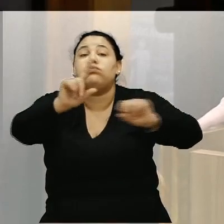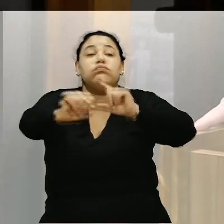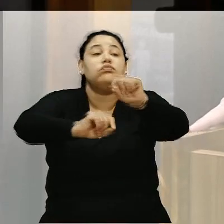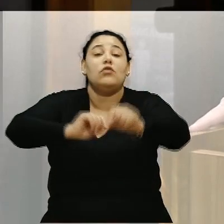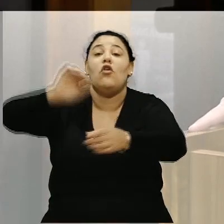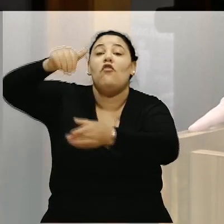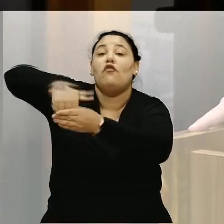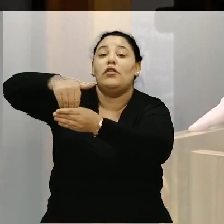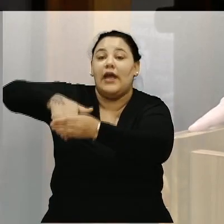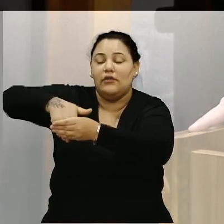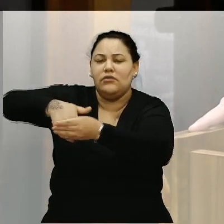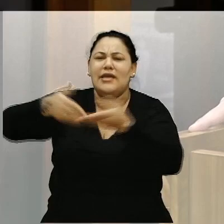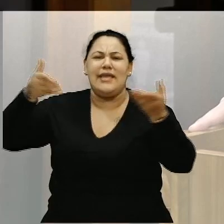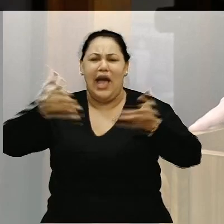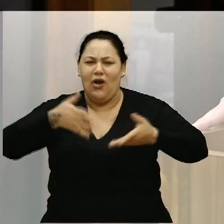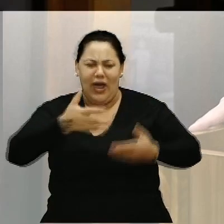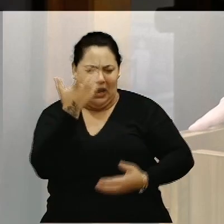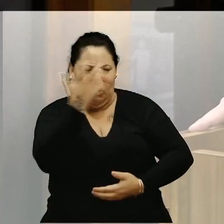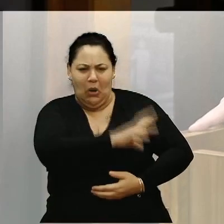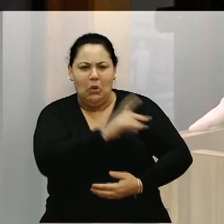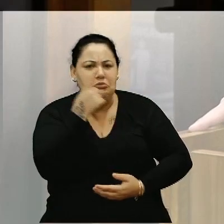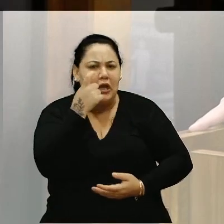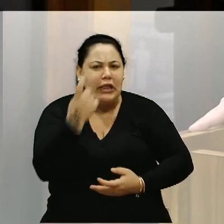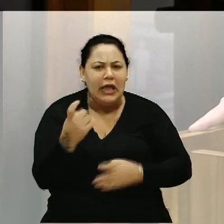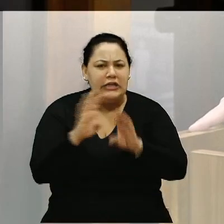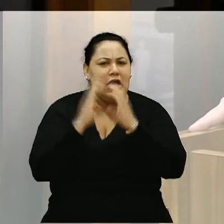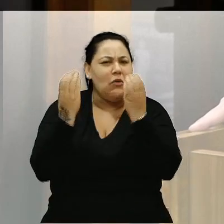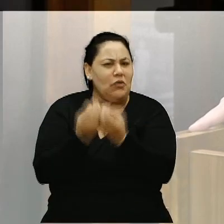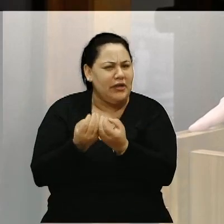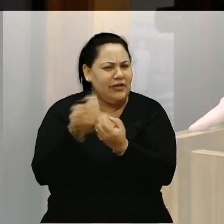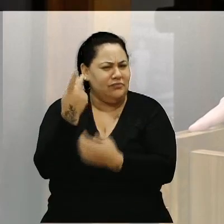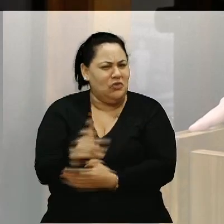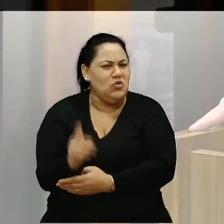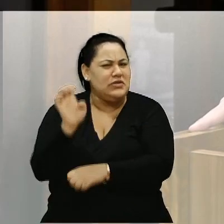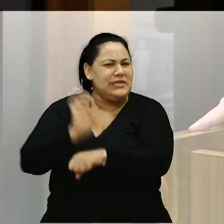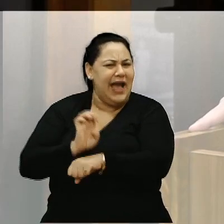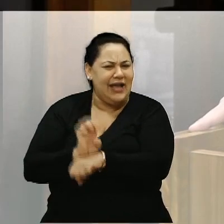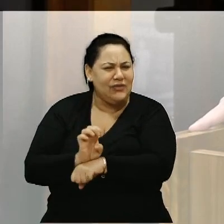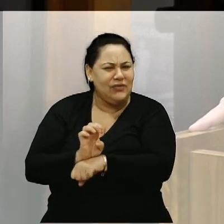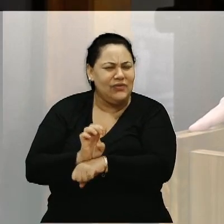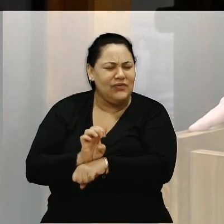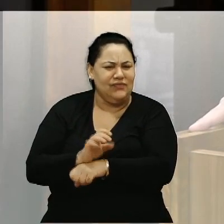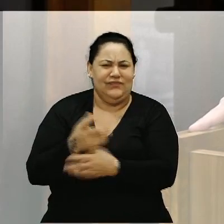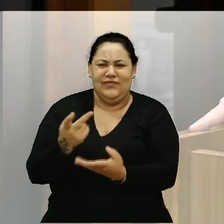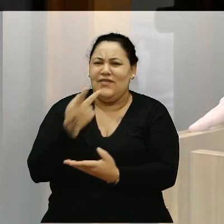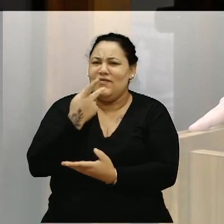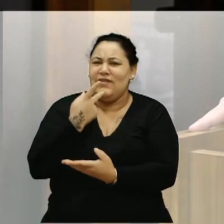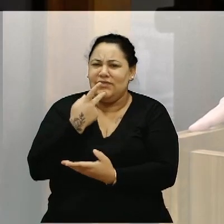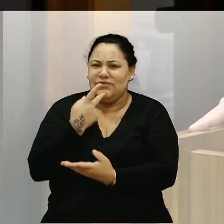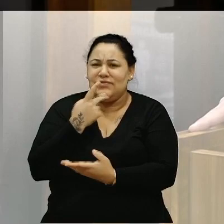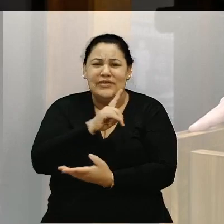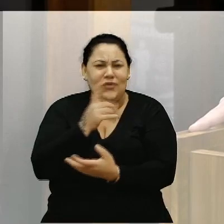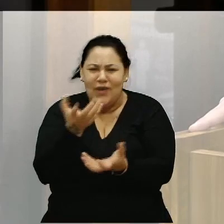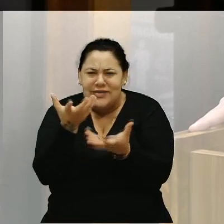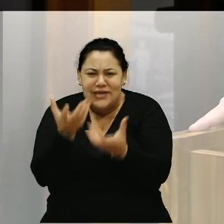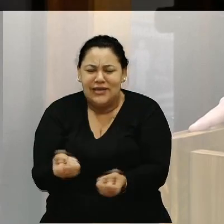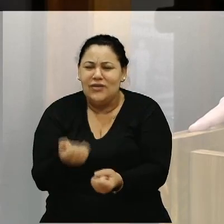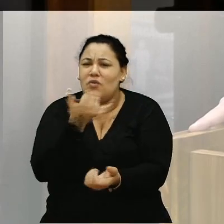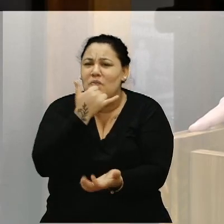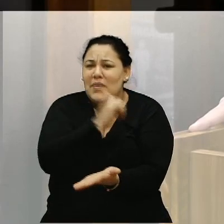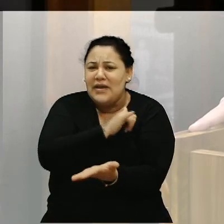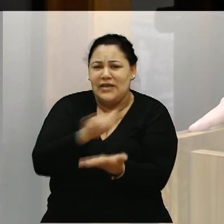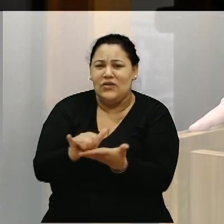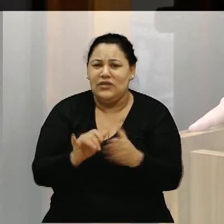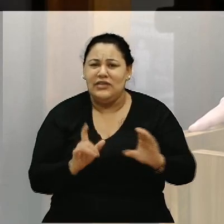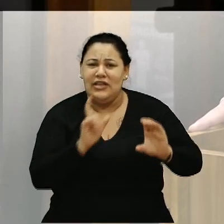votado contra os interesses e necessidades do nosso Estado, negando a possibilidade de anistia de uma dívida que tem comprometido